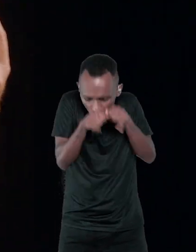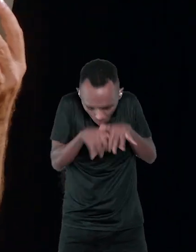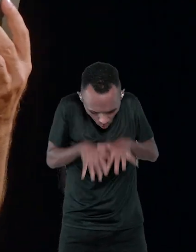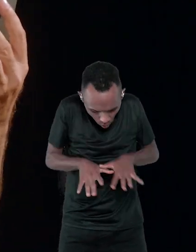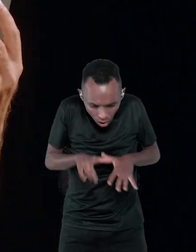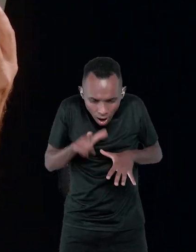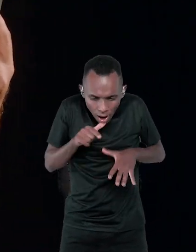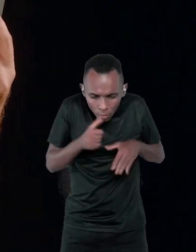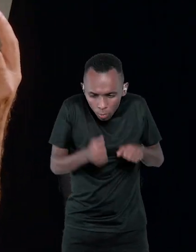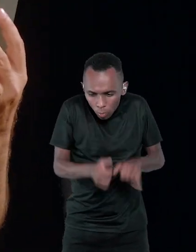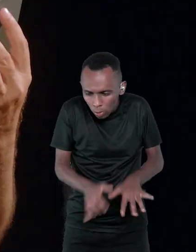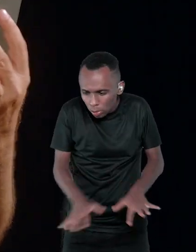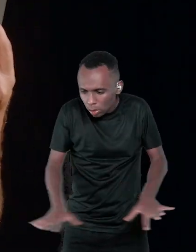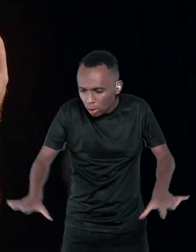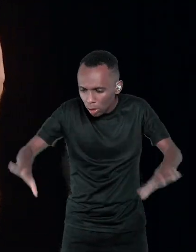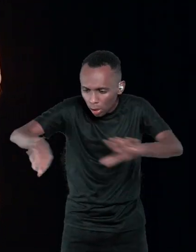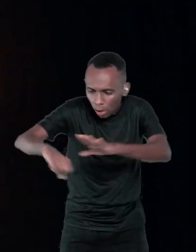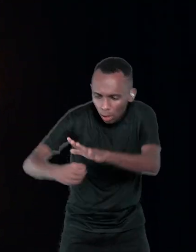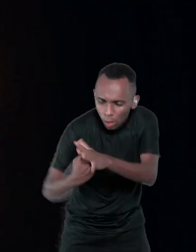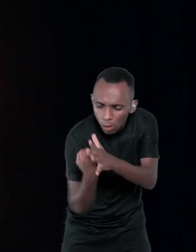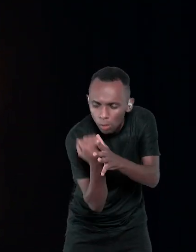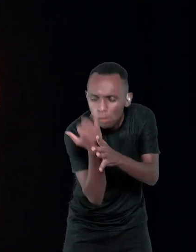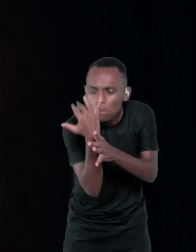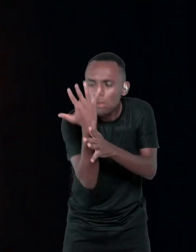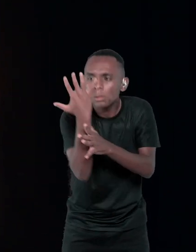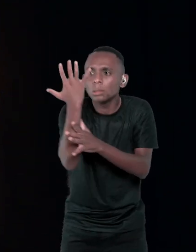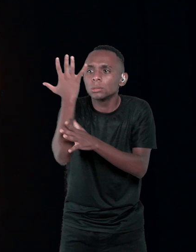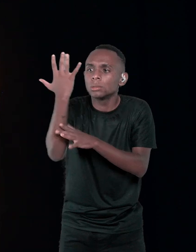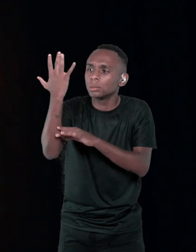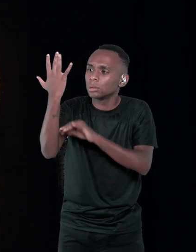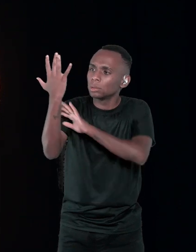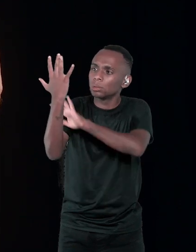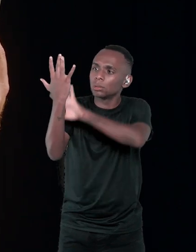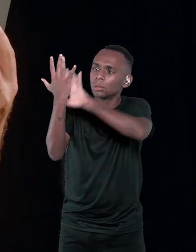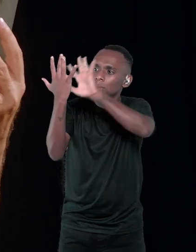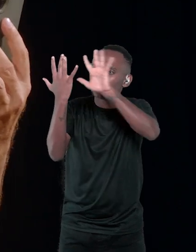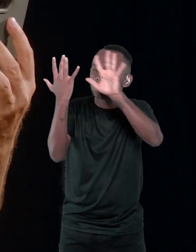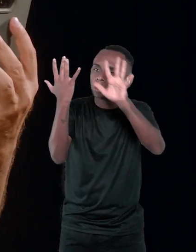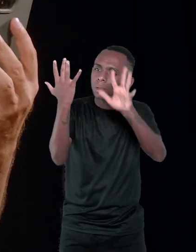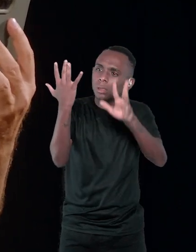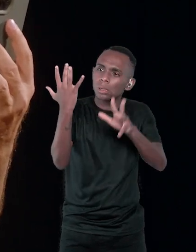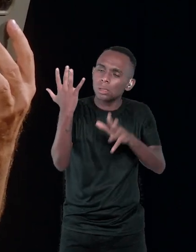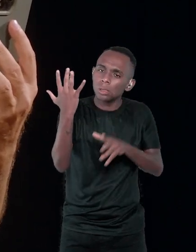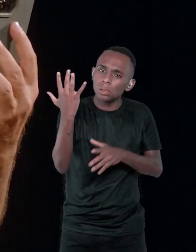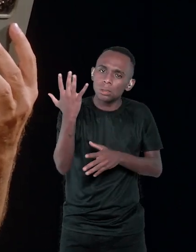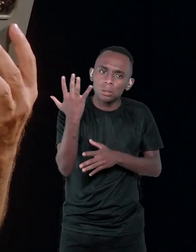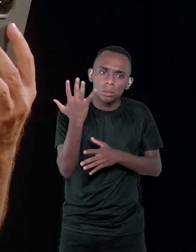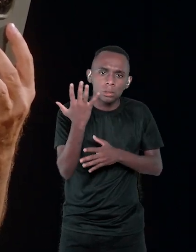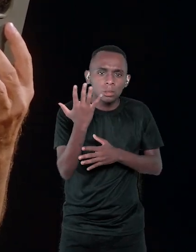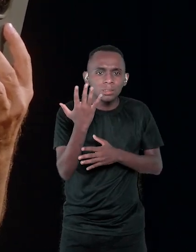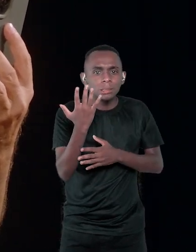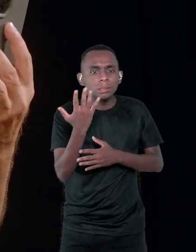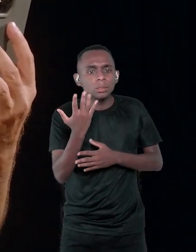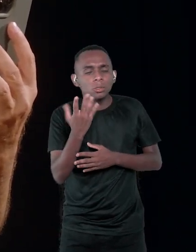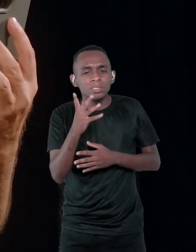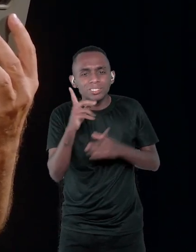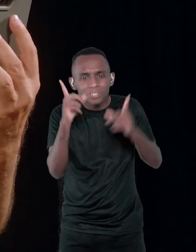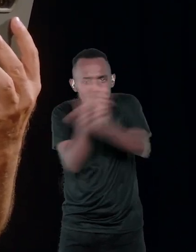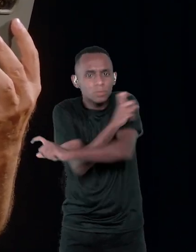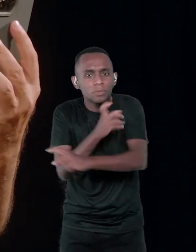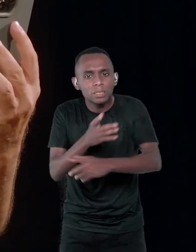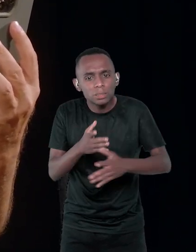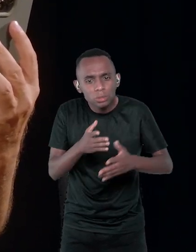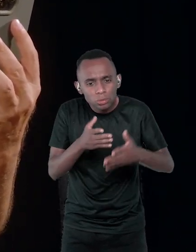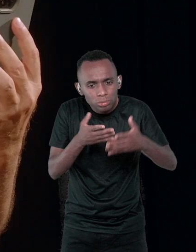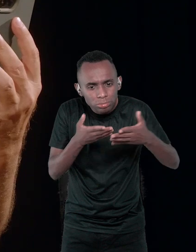árvore e sou planta. Sem isso, cada vez passo menos, e é mais difícil seguir o meu caminho. Por isso,